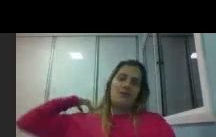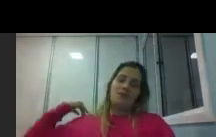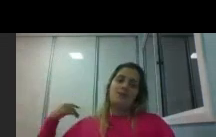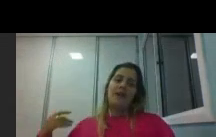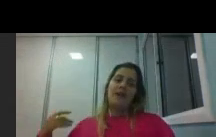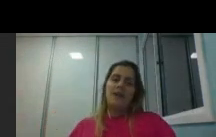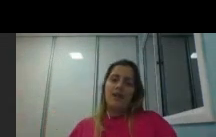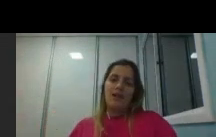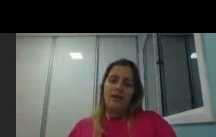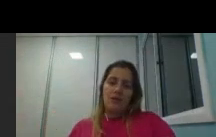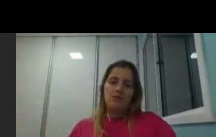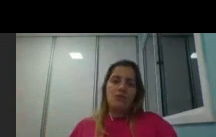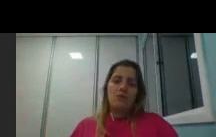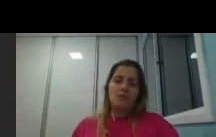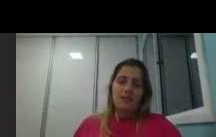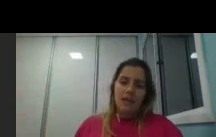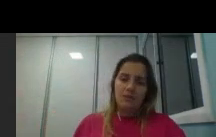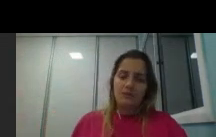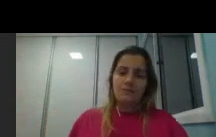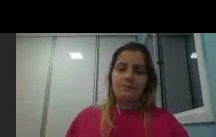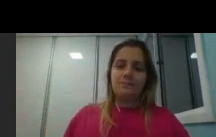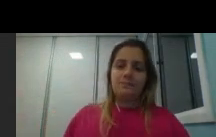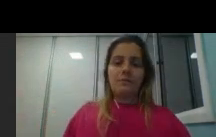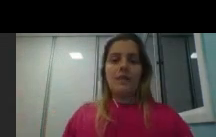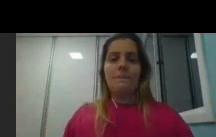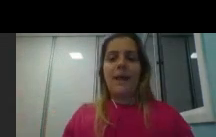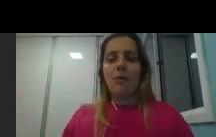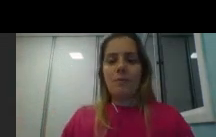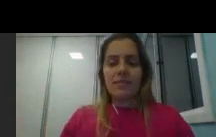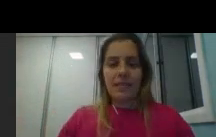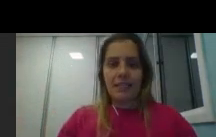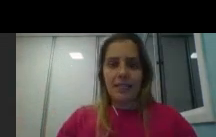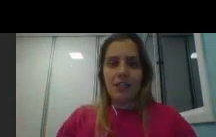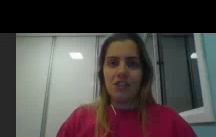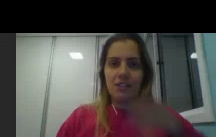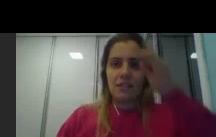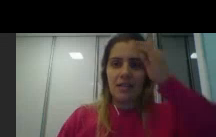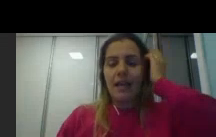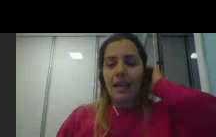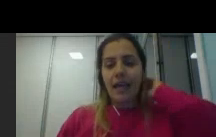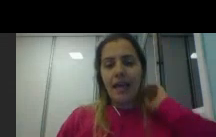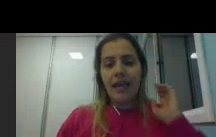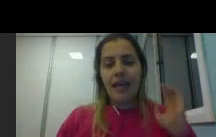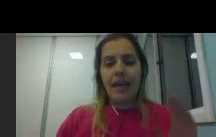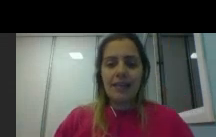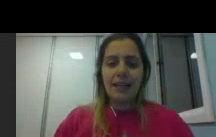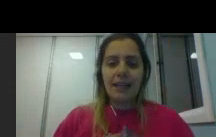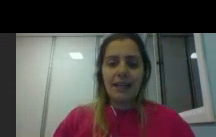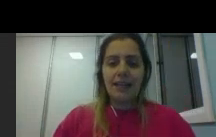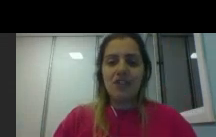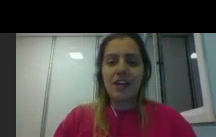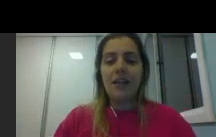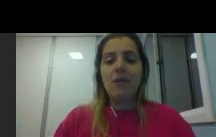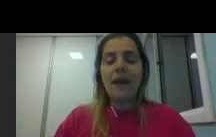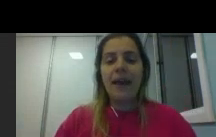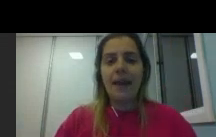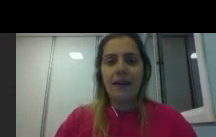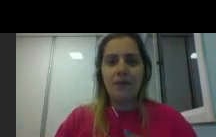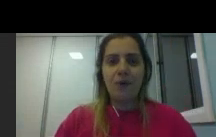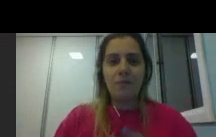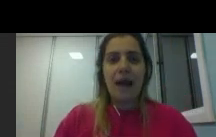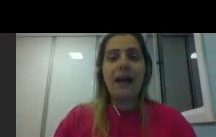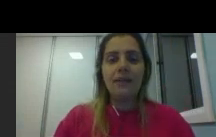cor dos olhos, o nosso conceito, para algumas características, essa característica ela